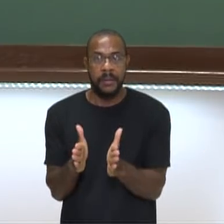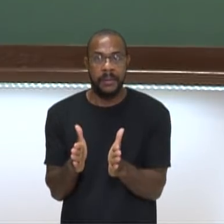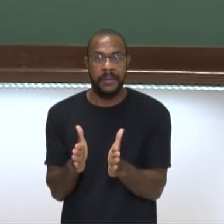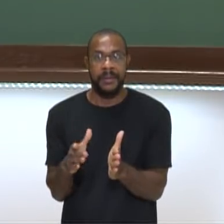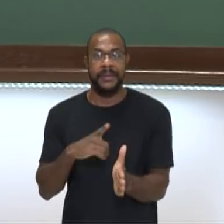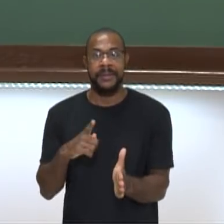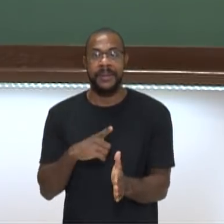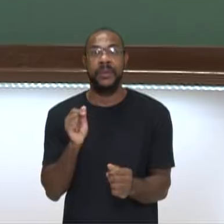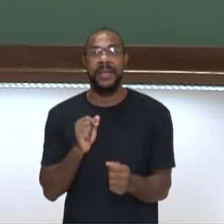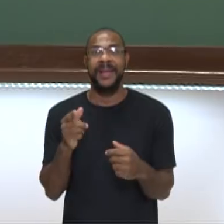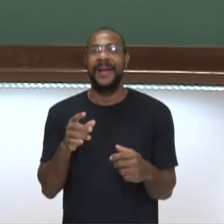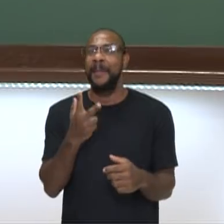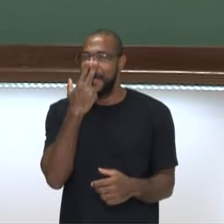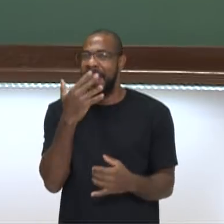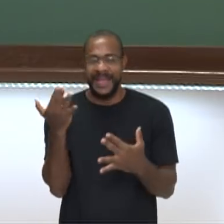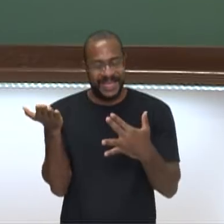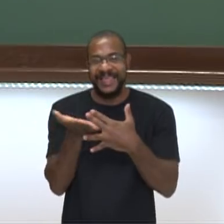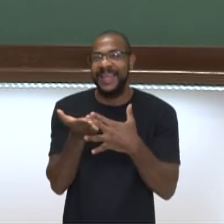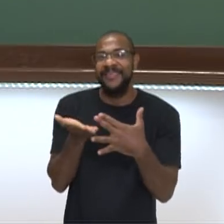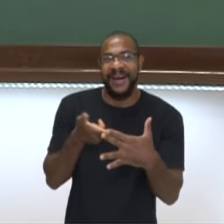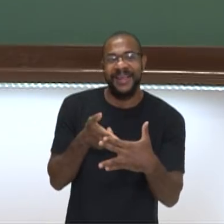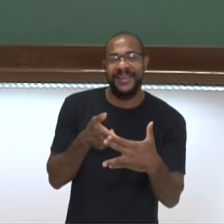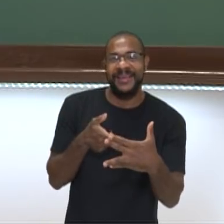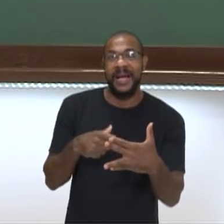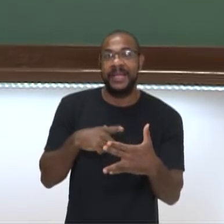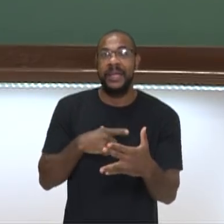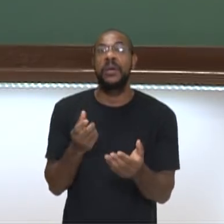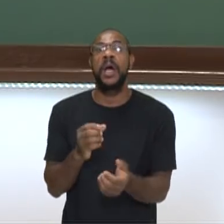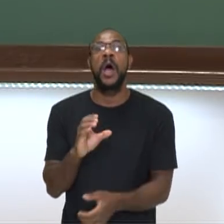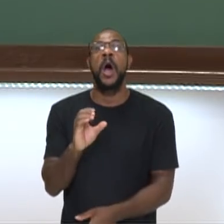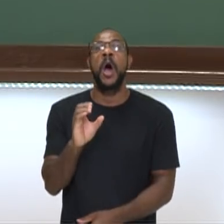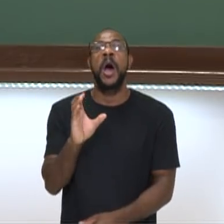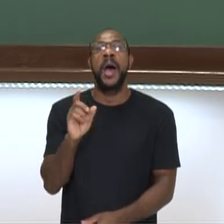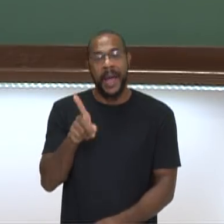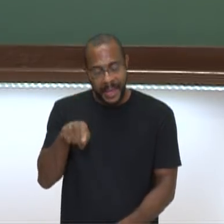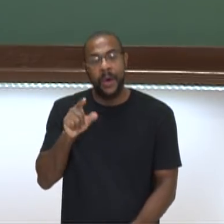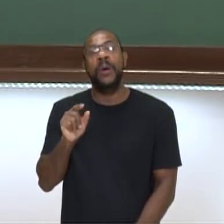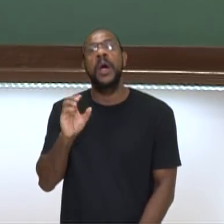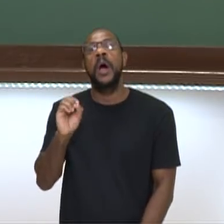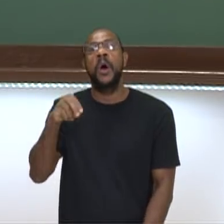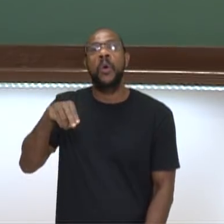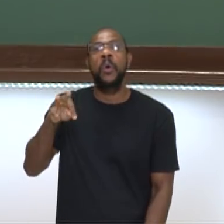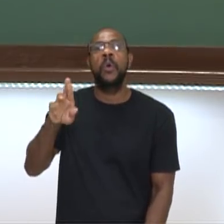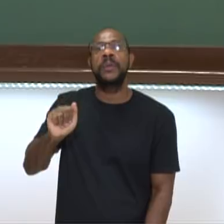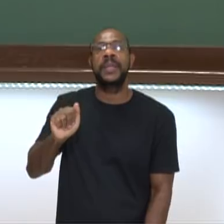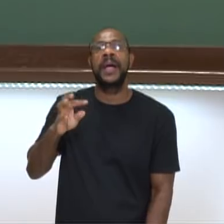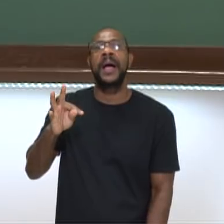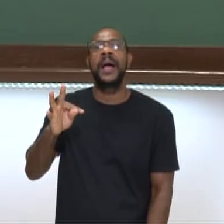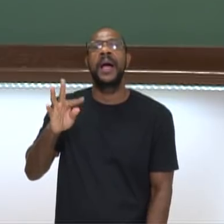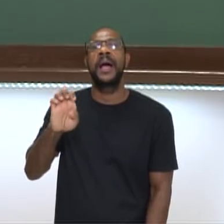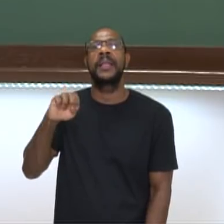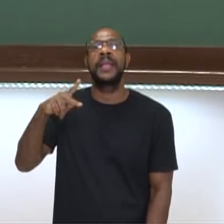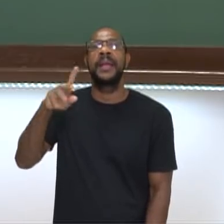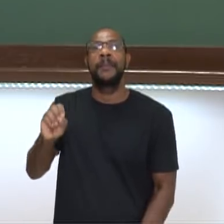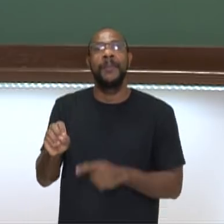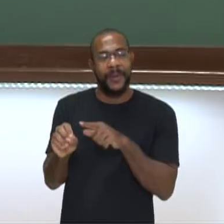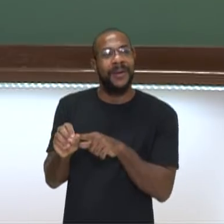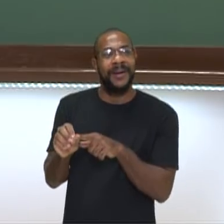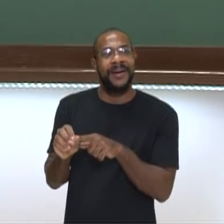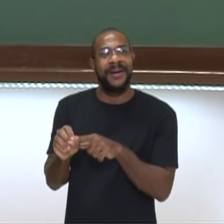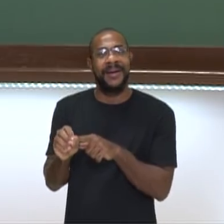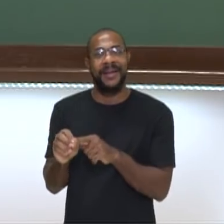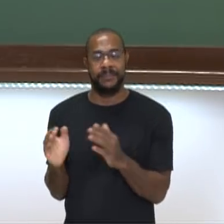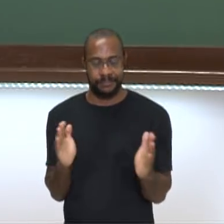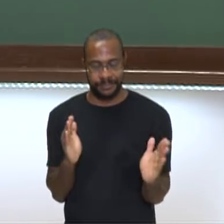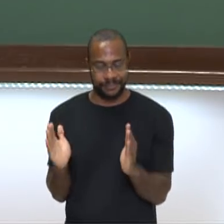duas batidas, aí está o contratempo. Então, o contratempo é aquilo que acontece na dança